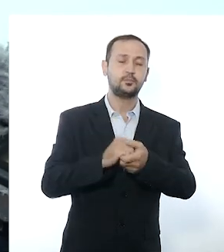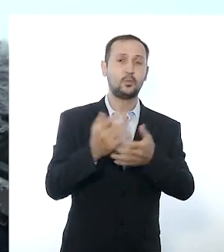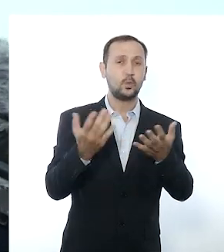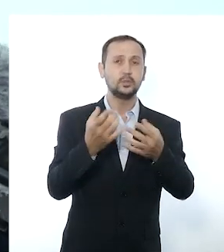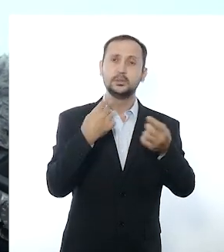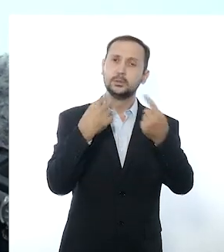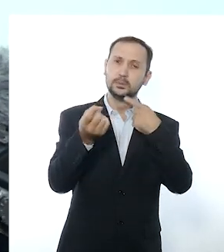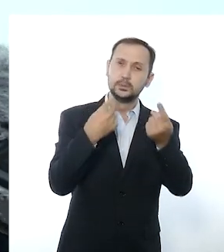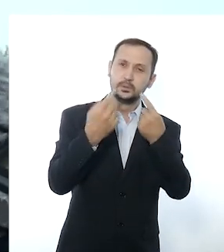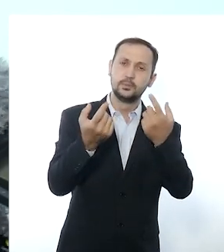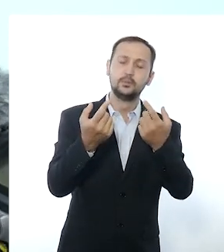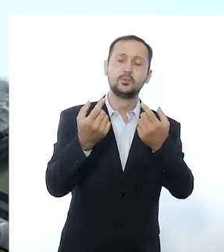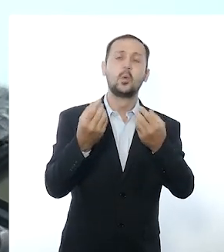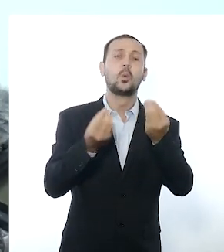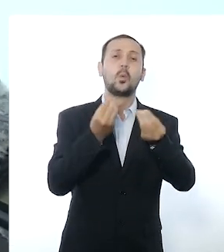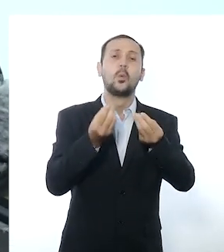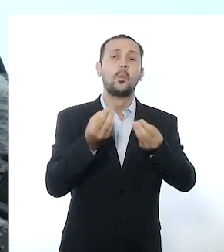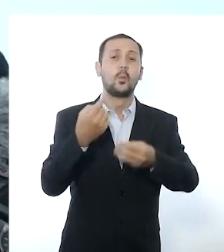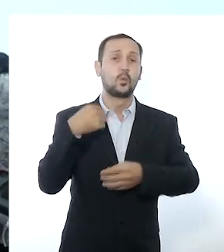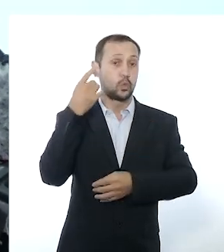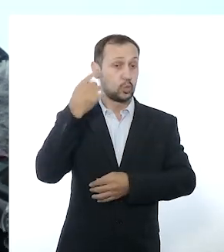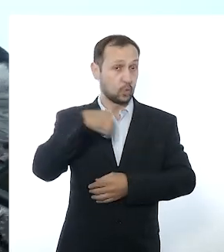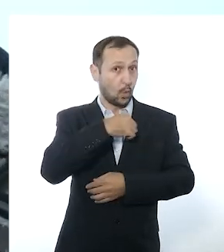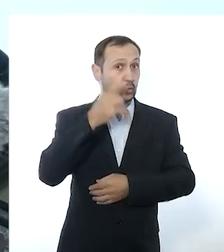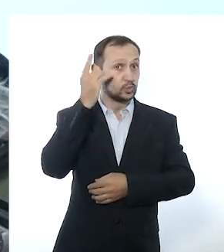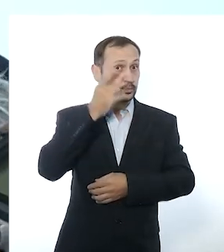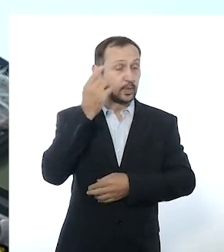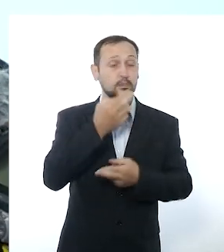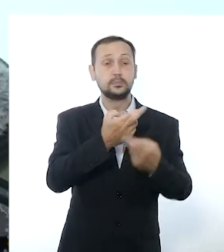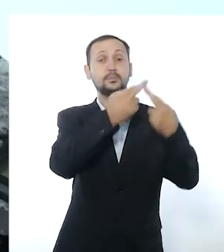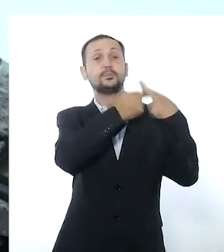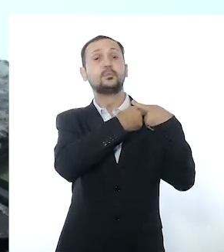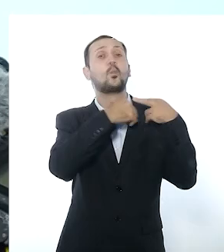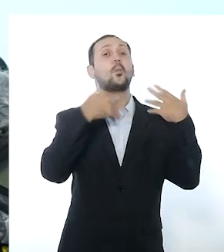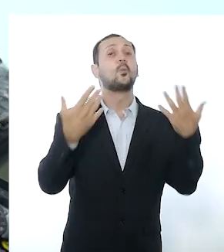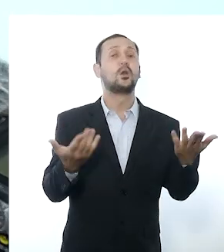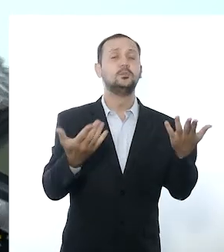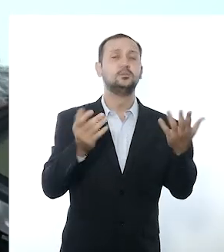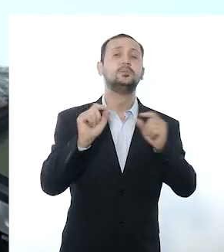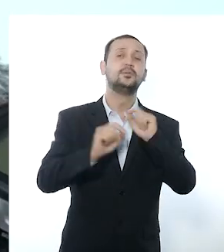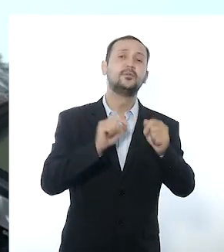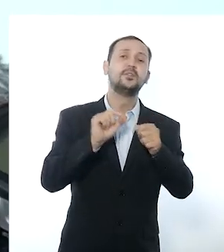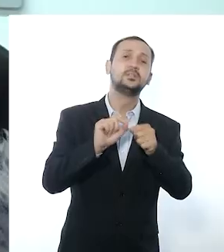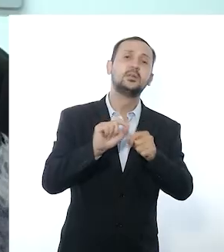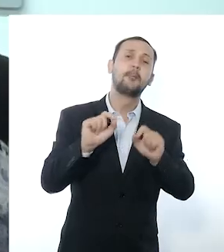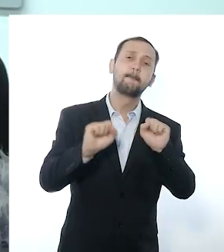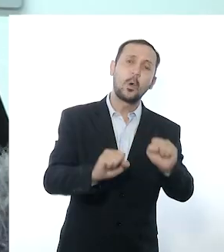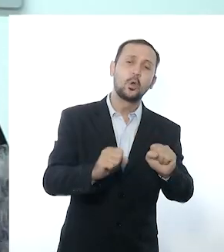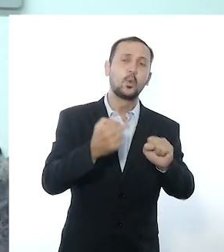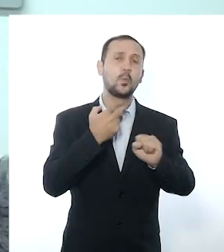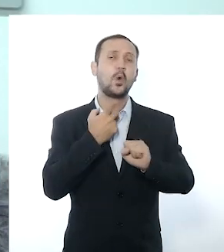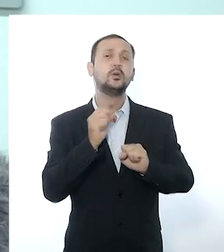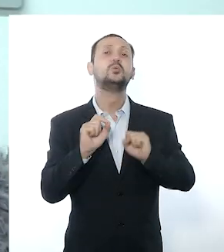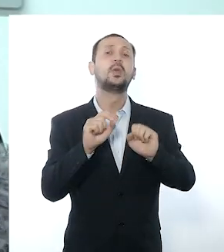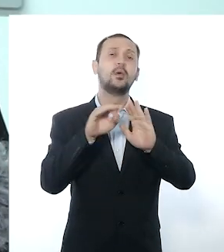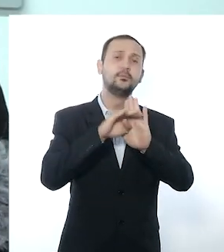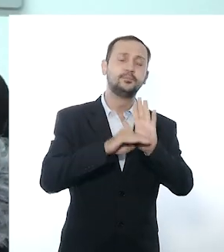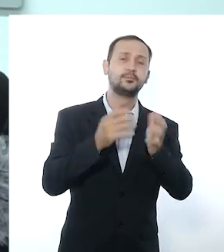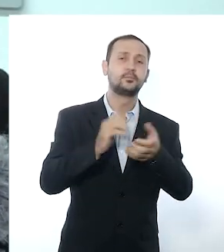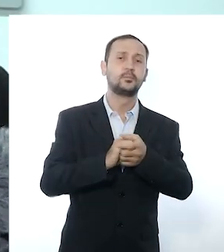nossa atribuição como parlamentar, como deputado estadual, o que nós podemos legislar, o que nós não podemos. Sobre o sistema